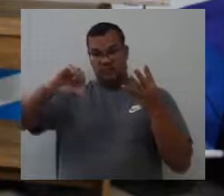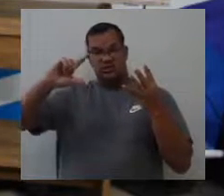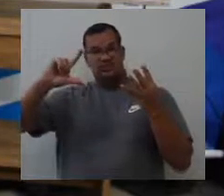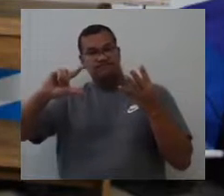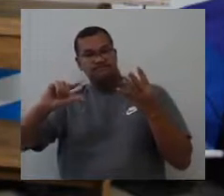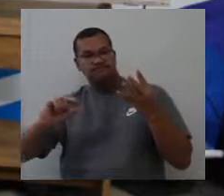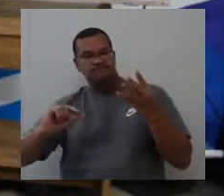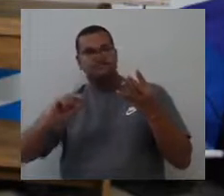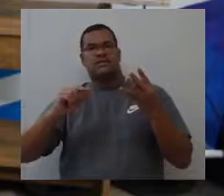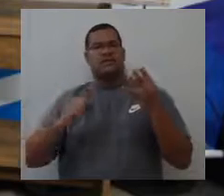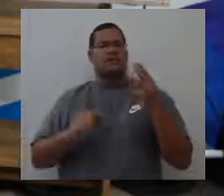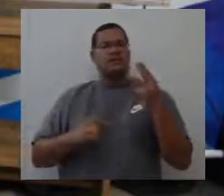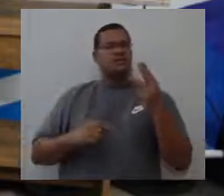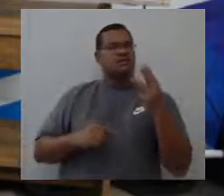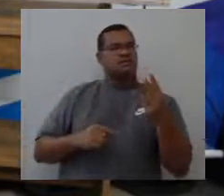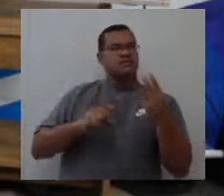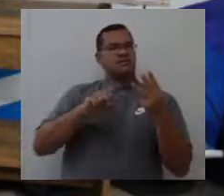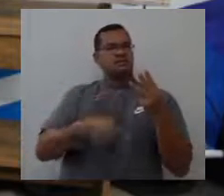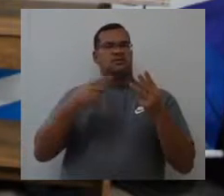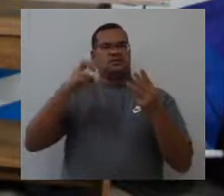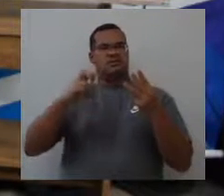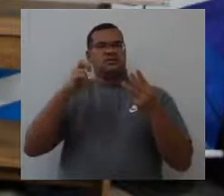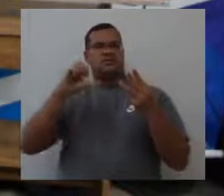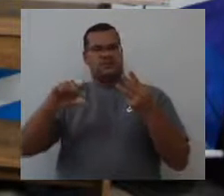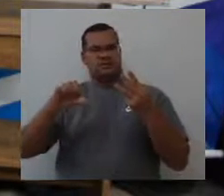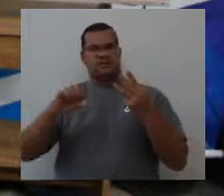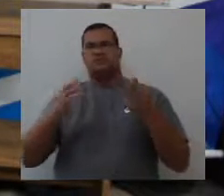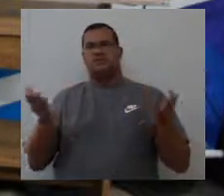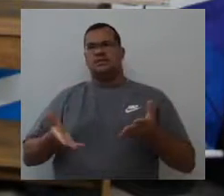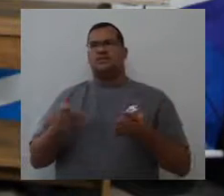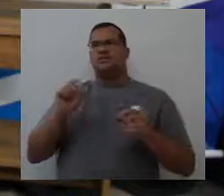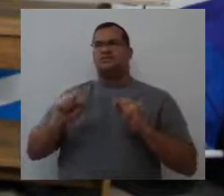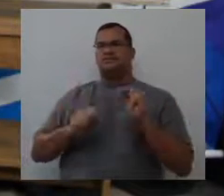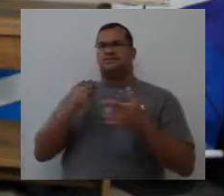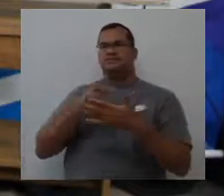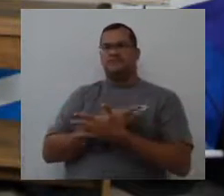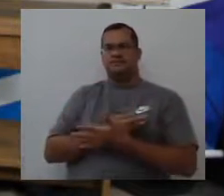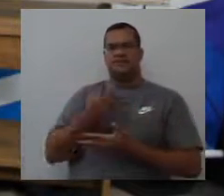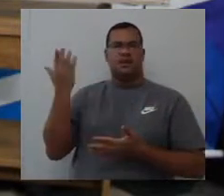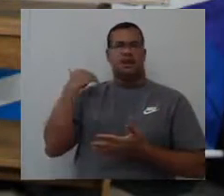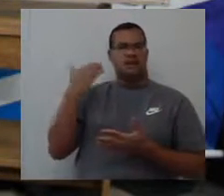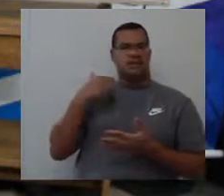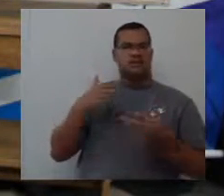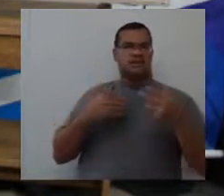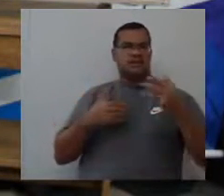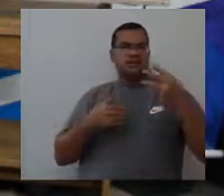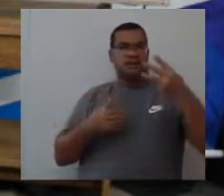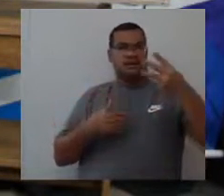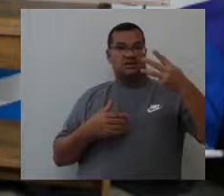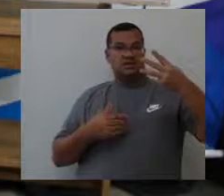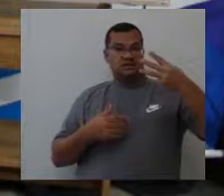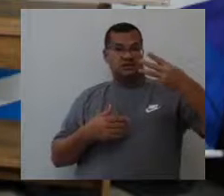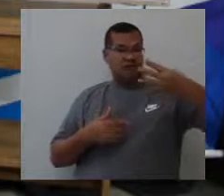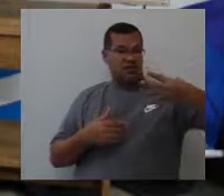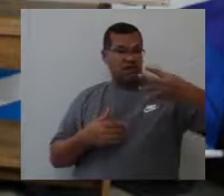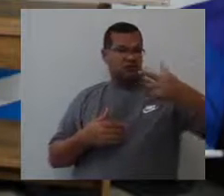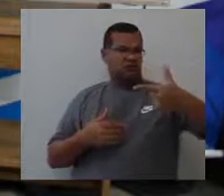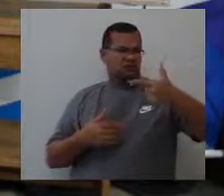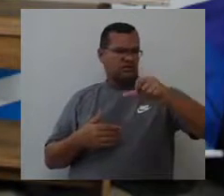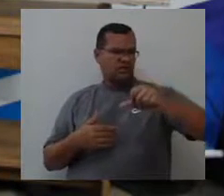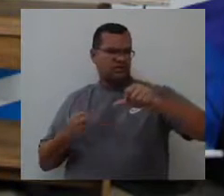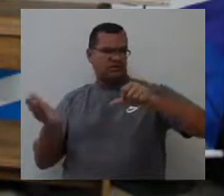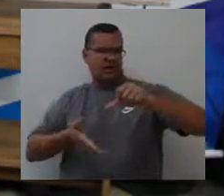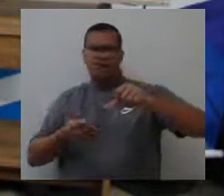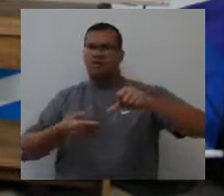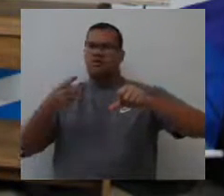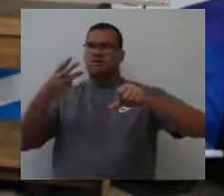R$ 3,59. Então, observe o que vai acontecer. O preço que era R$ 4,29 caiu para R$ 3,59.